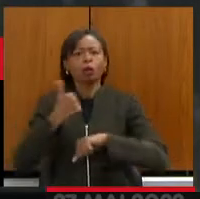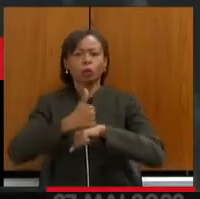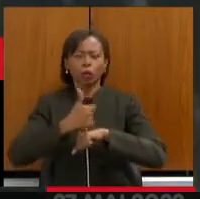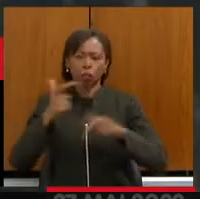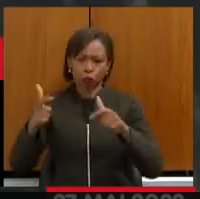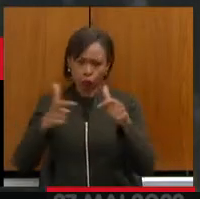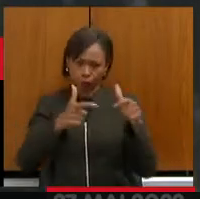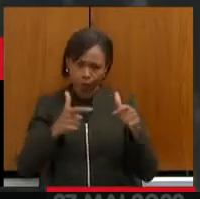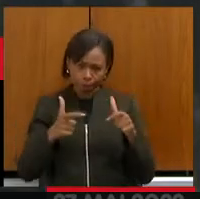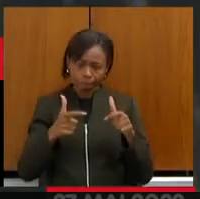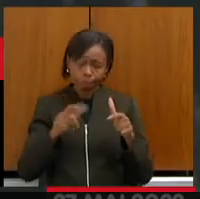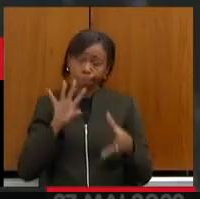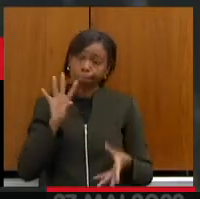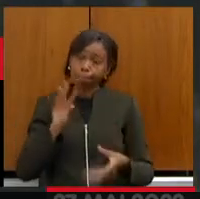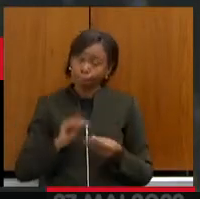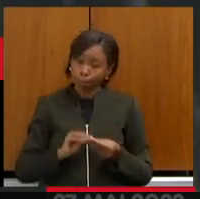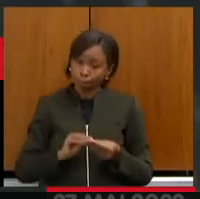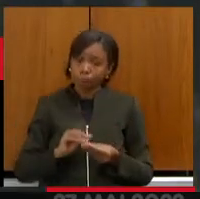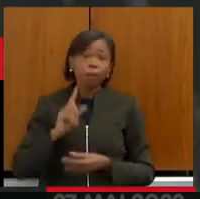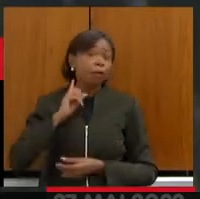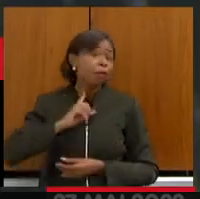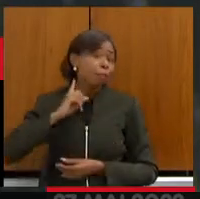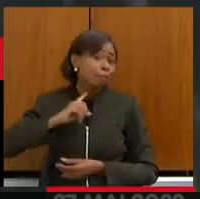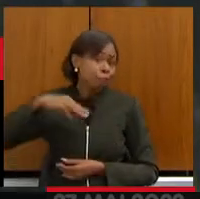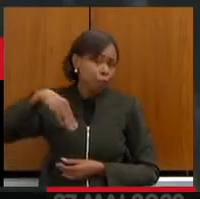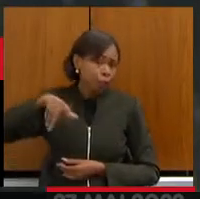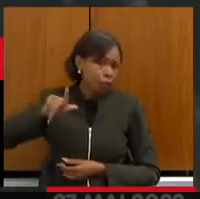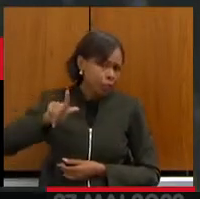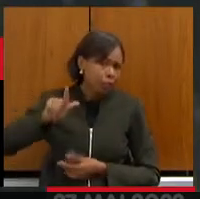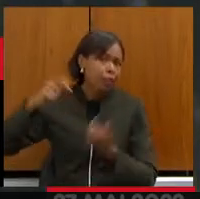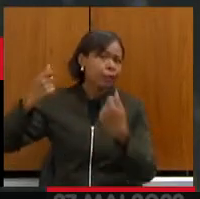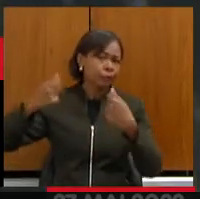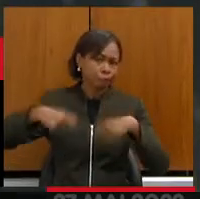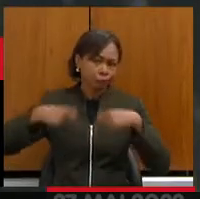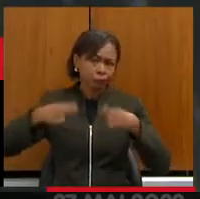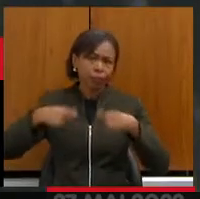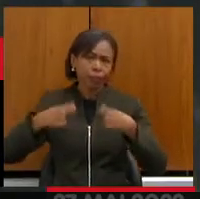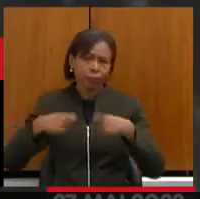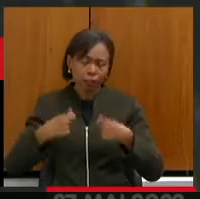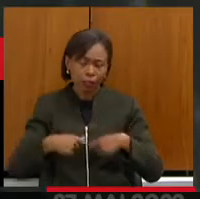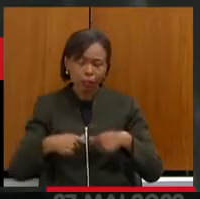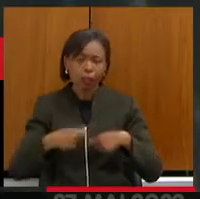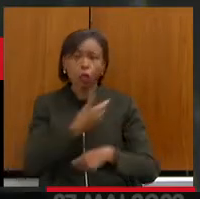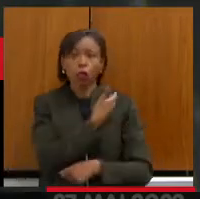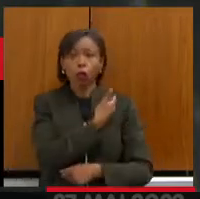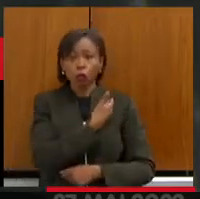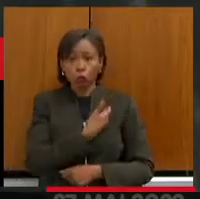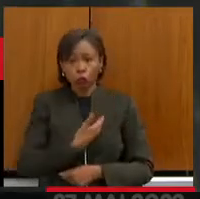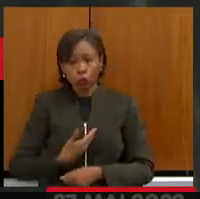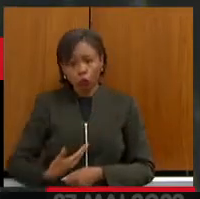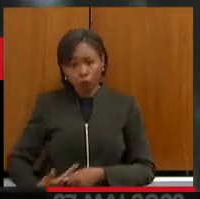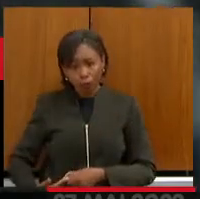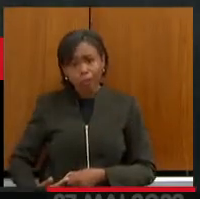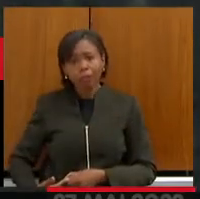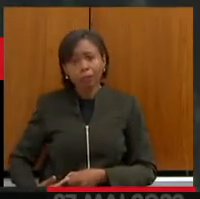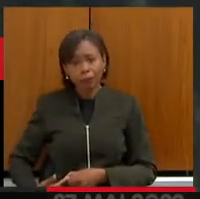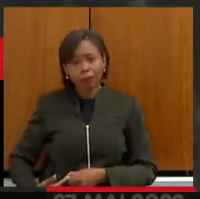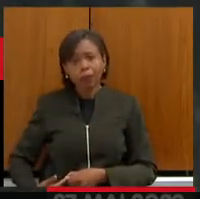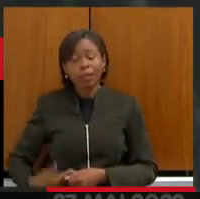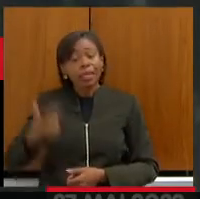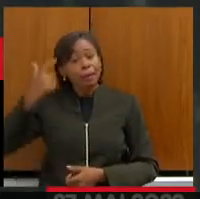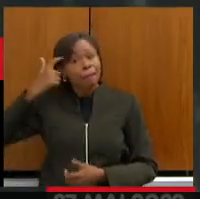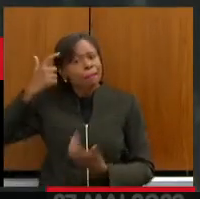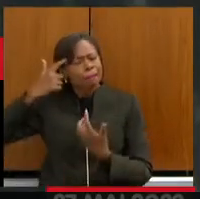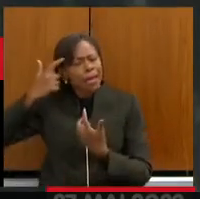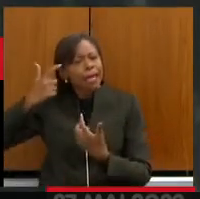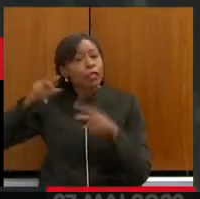finalizar Minas Gerais precisa é de um governo que Pense nas mulheres